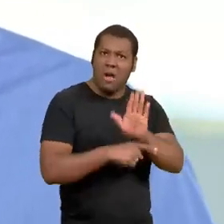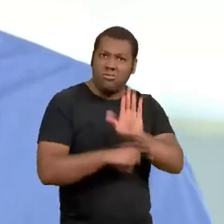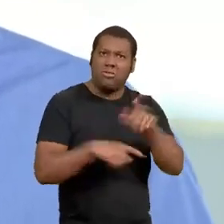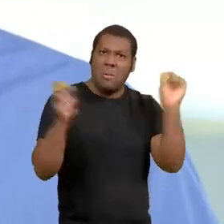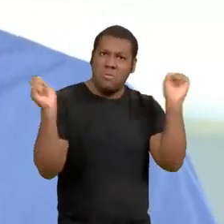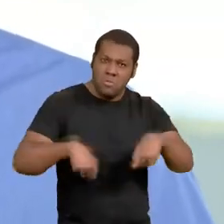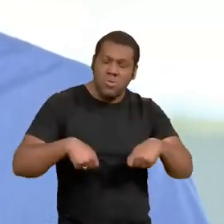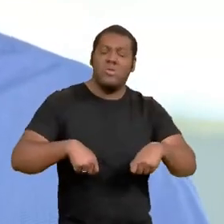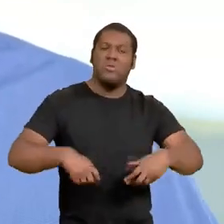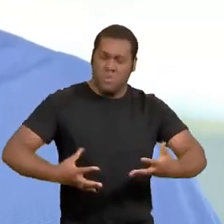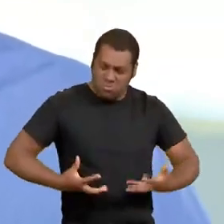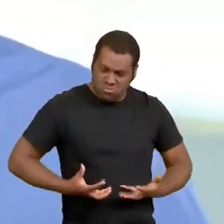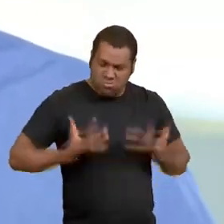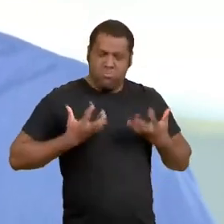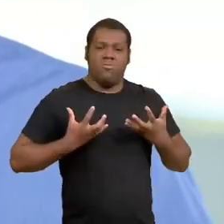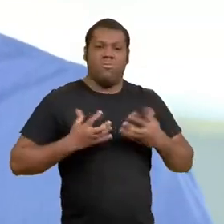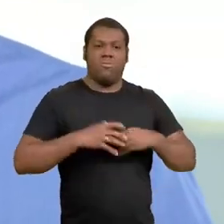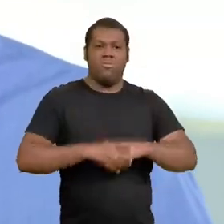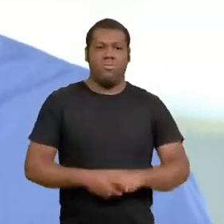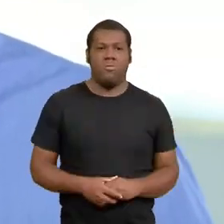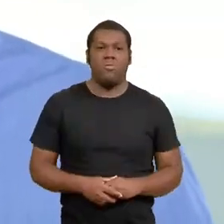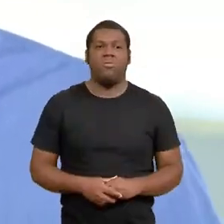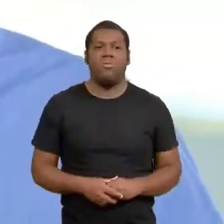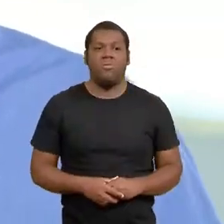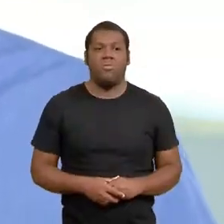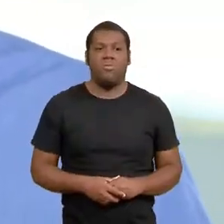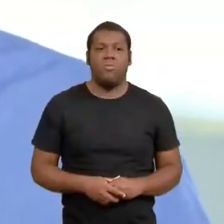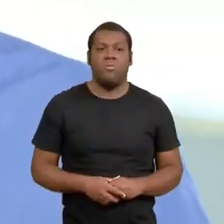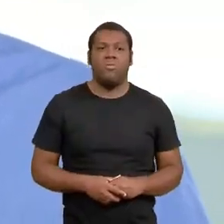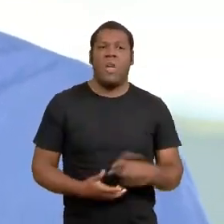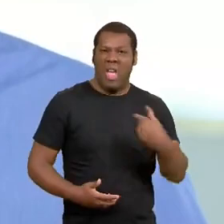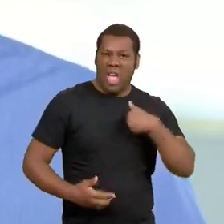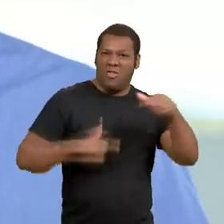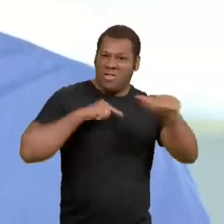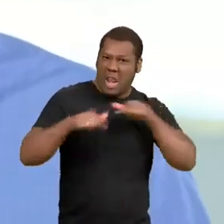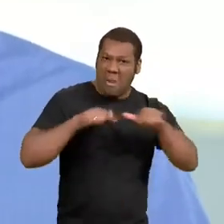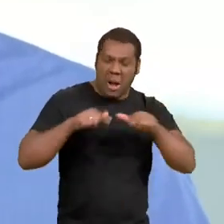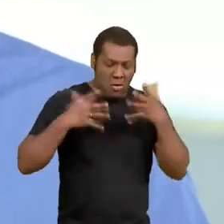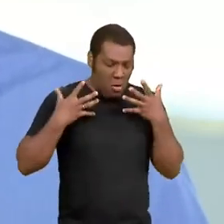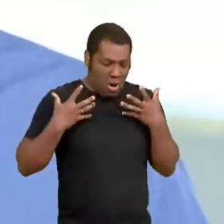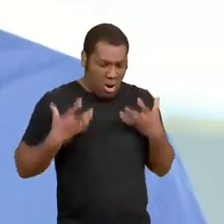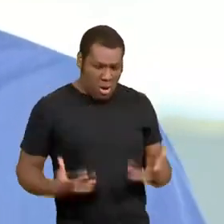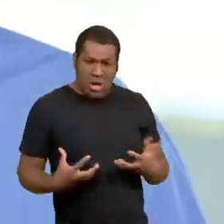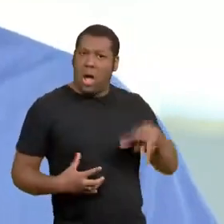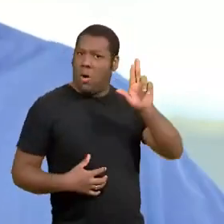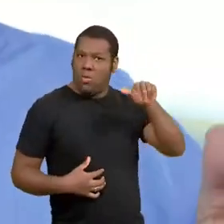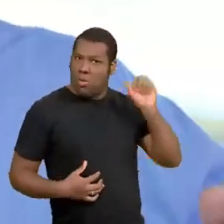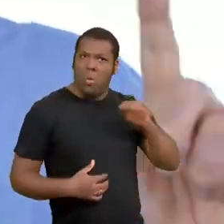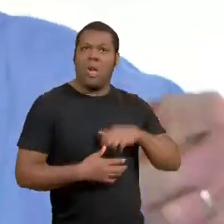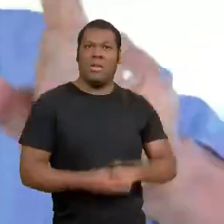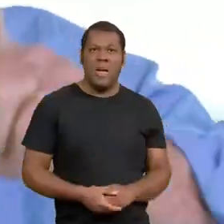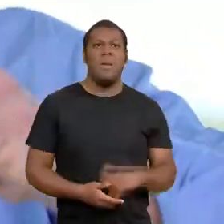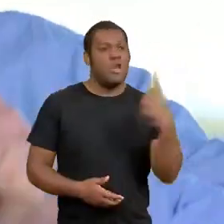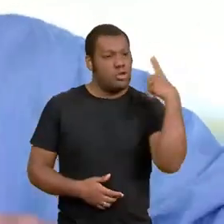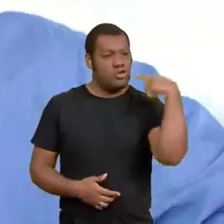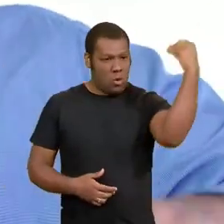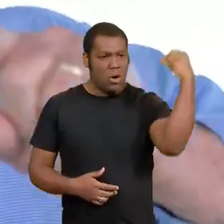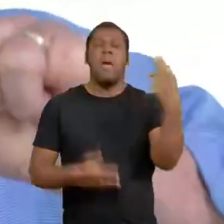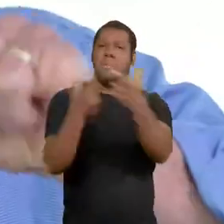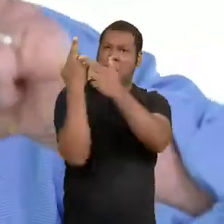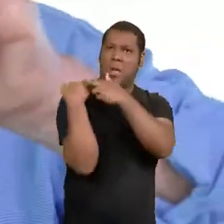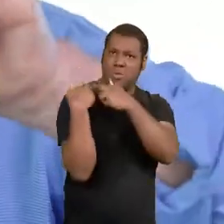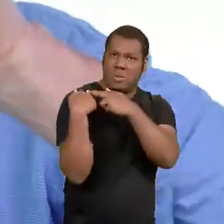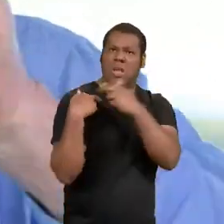te confesso uma coisa, para trabalhar, eu não canso. Me dê tarefa que eu não canso. Eu trabalho, as pessoas que trabalham comigo,